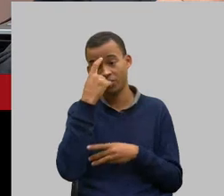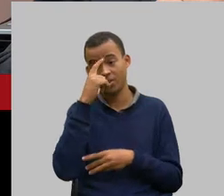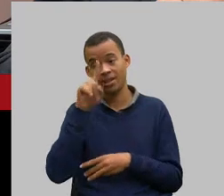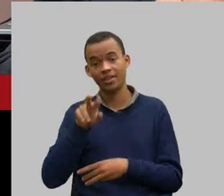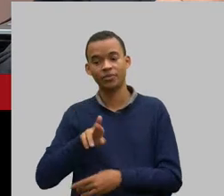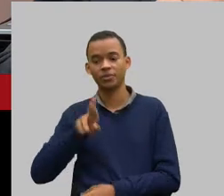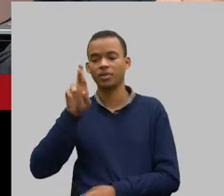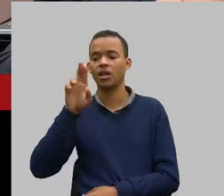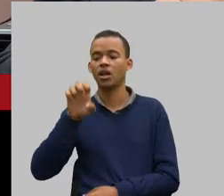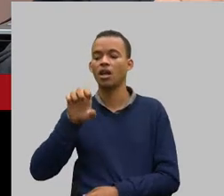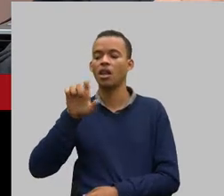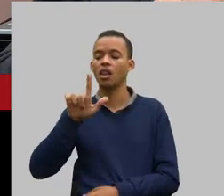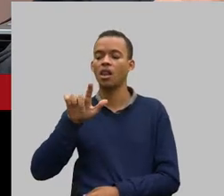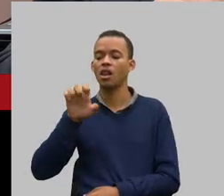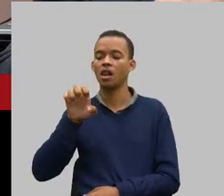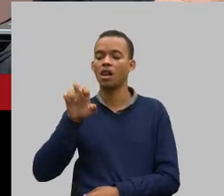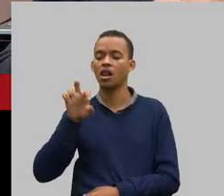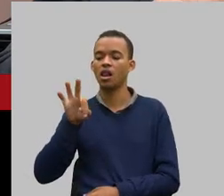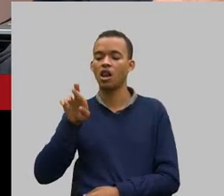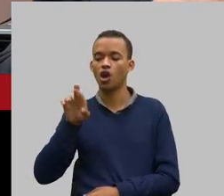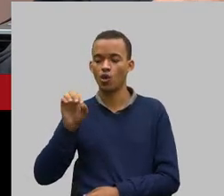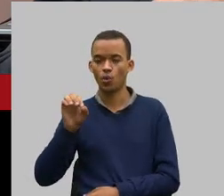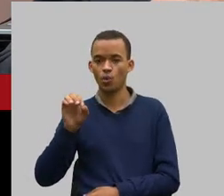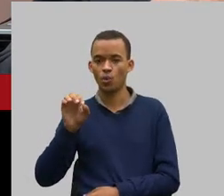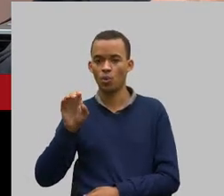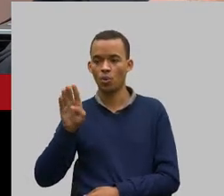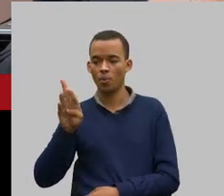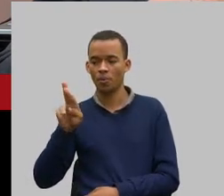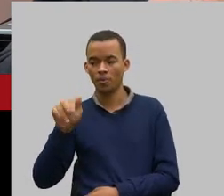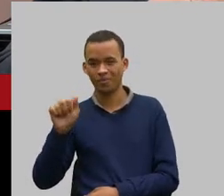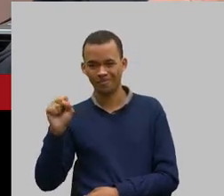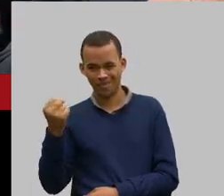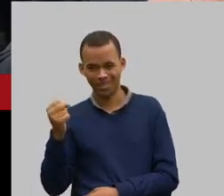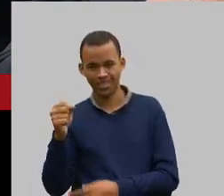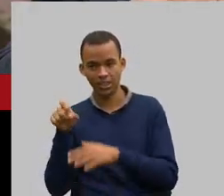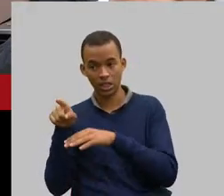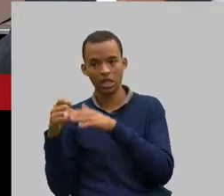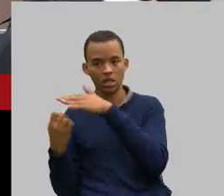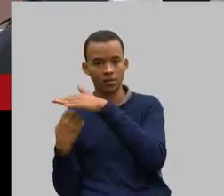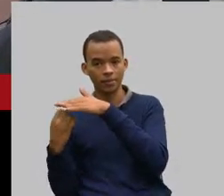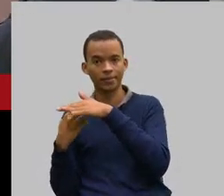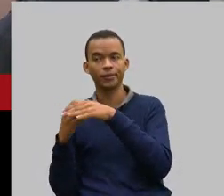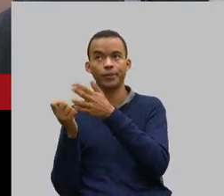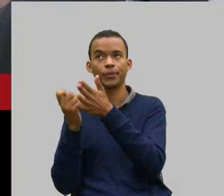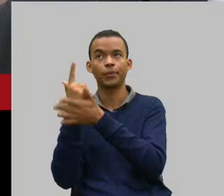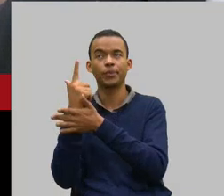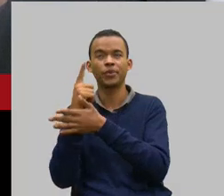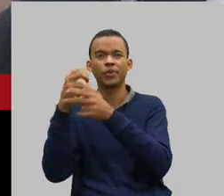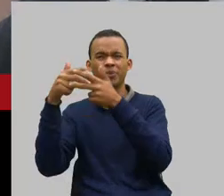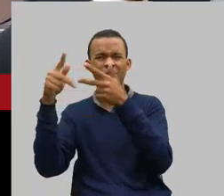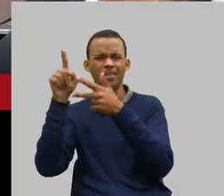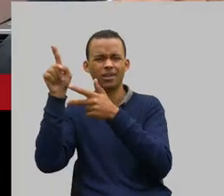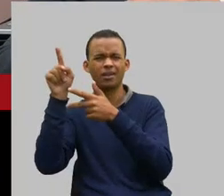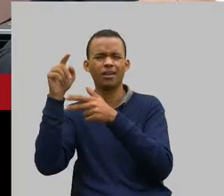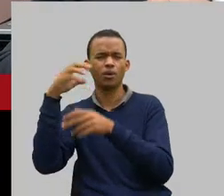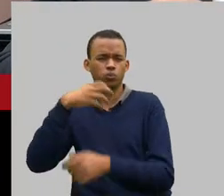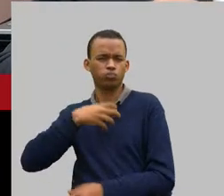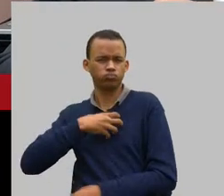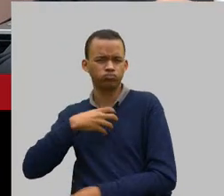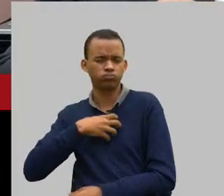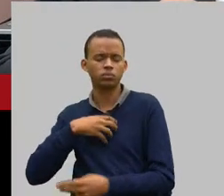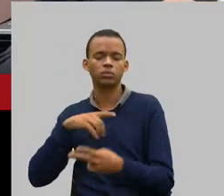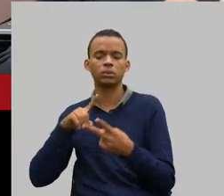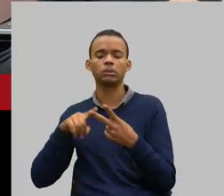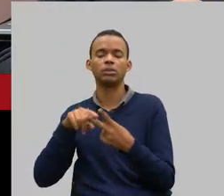país no sul da Bahia comprou quase metade de uma da empresa de energia do Rio de Janeiro